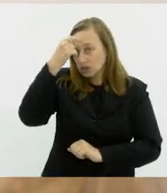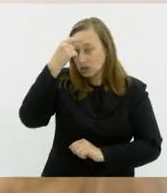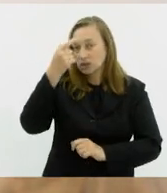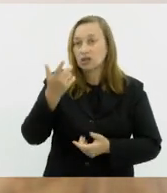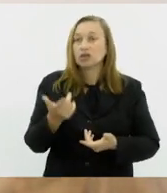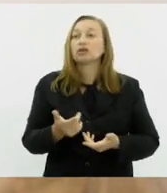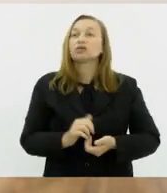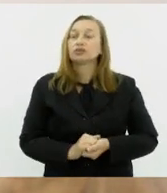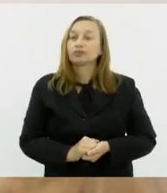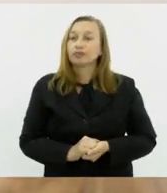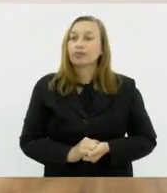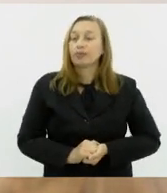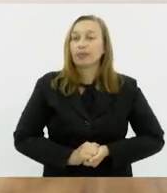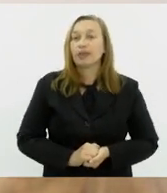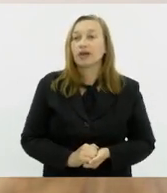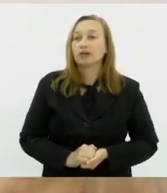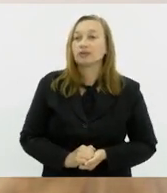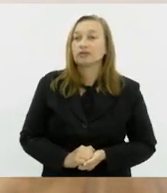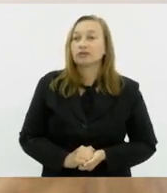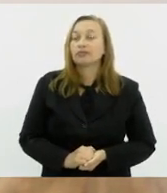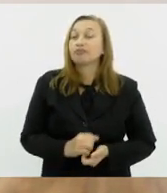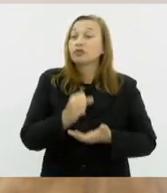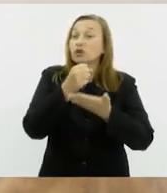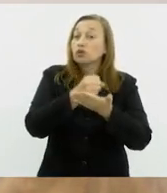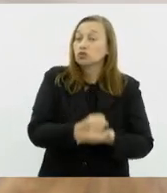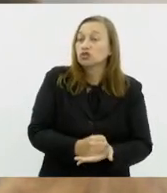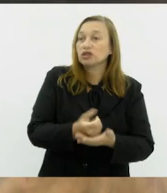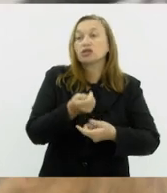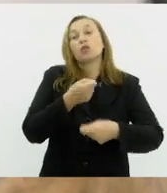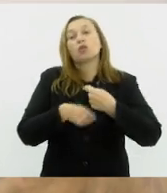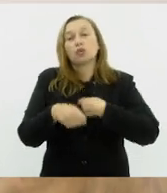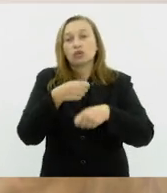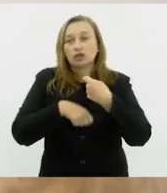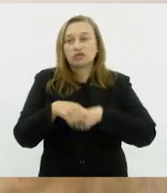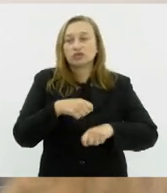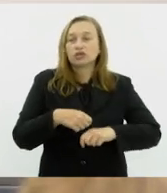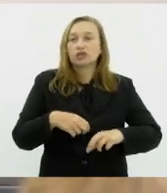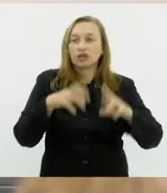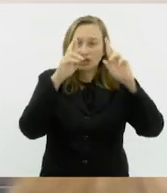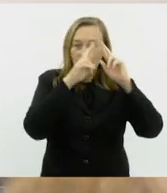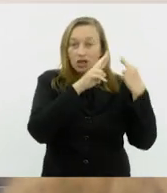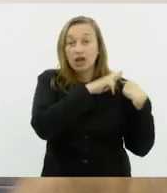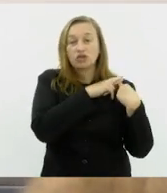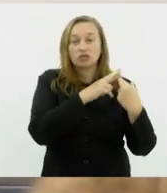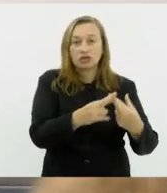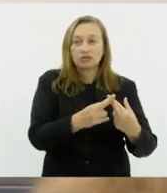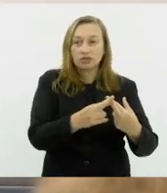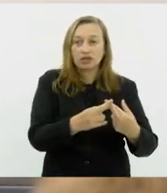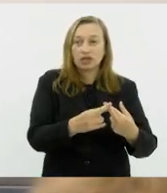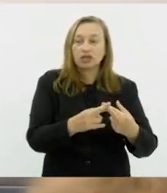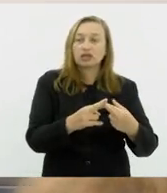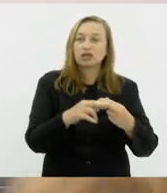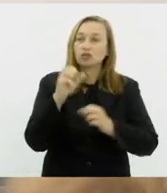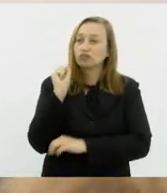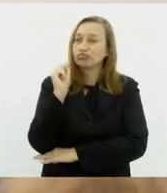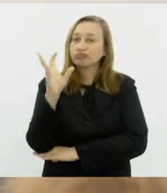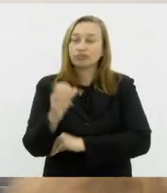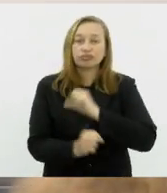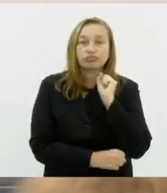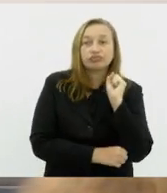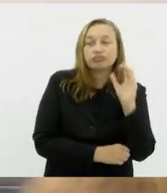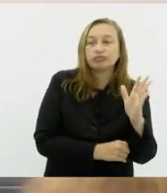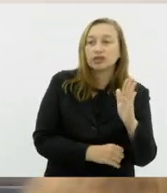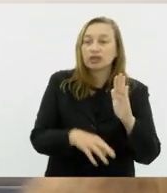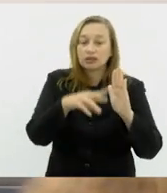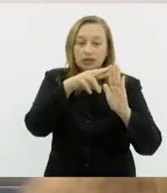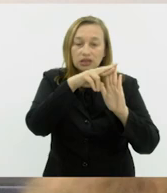aérea, bem como para sustentação econômica e responsabilidade ambiental. Esses padrões